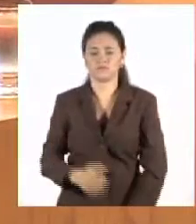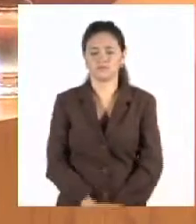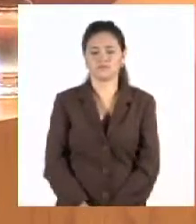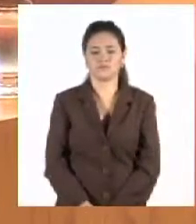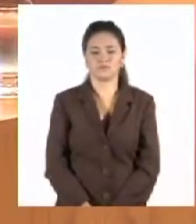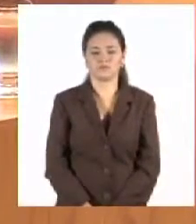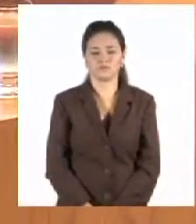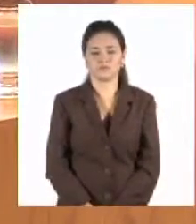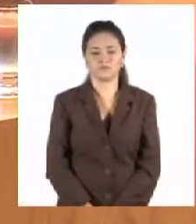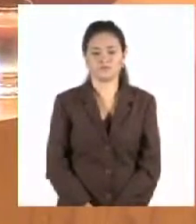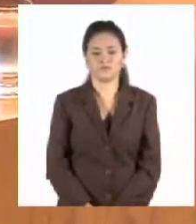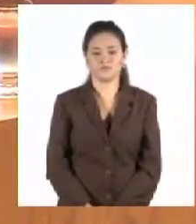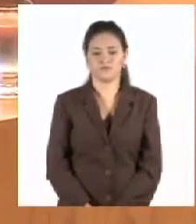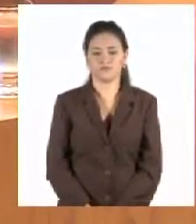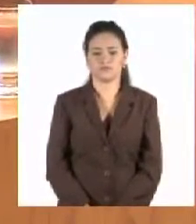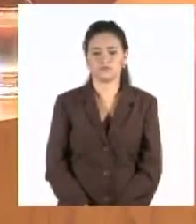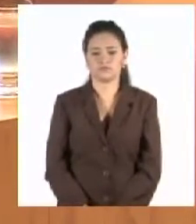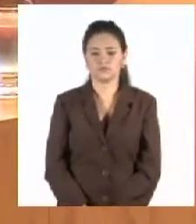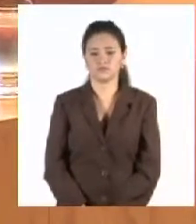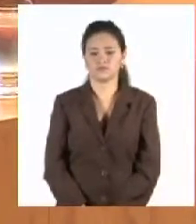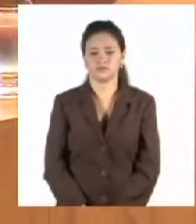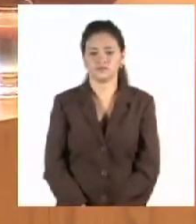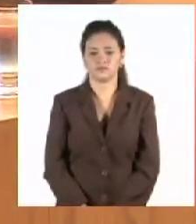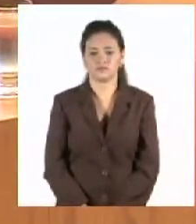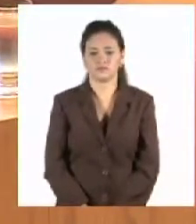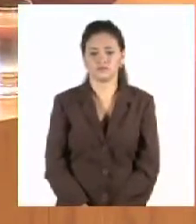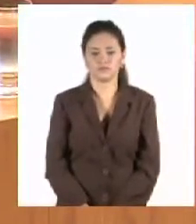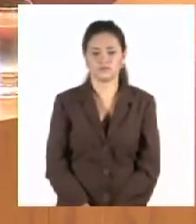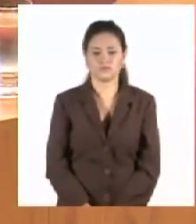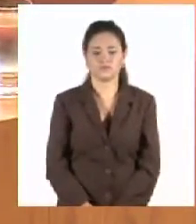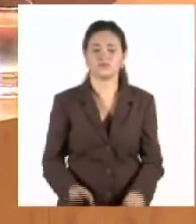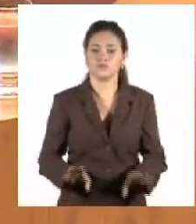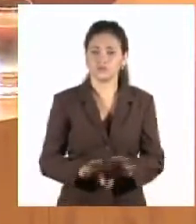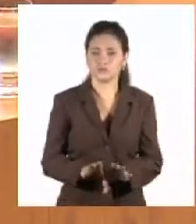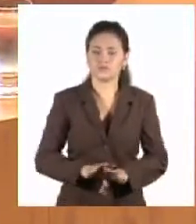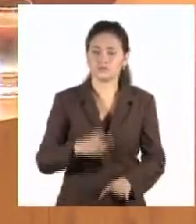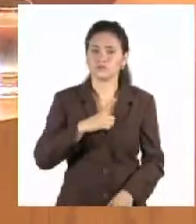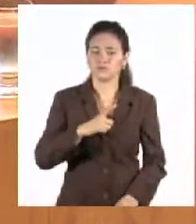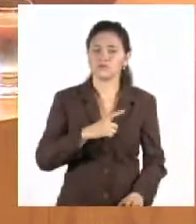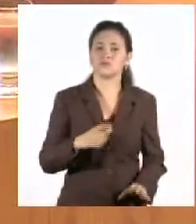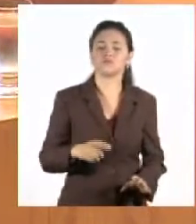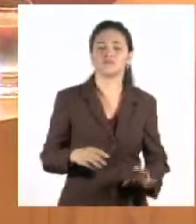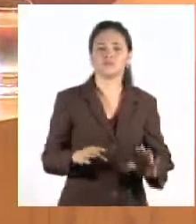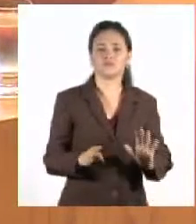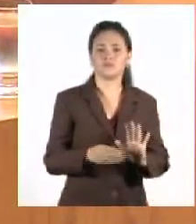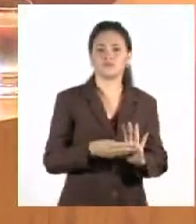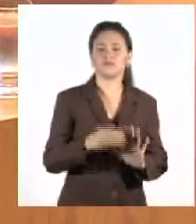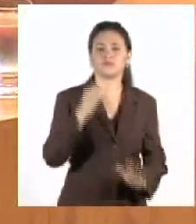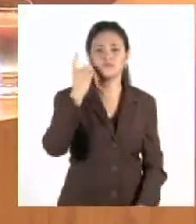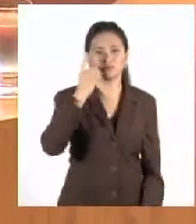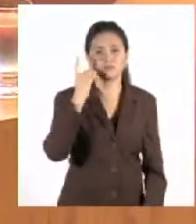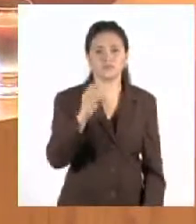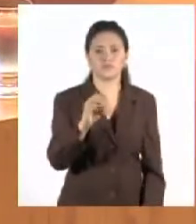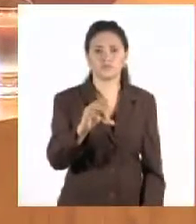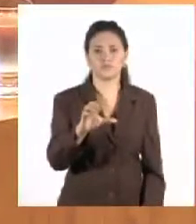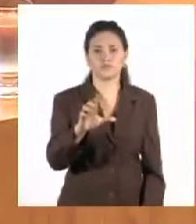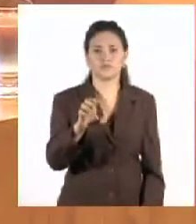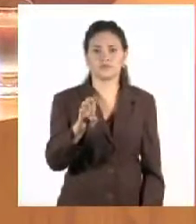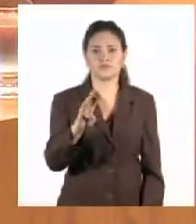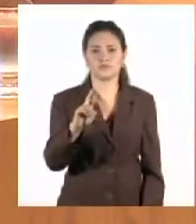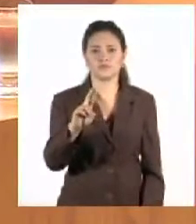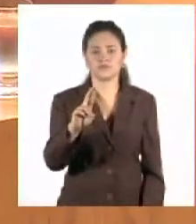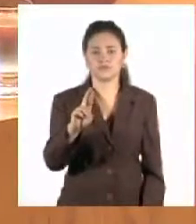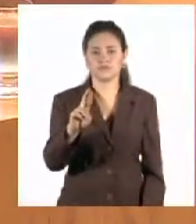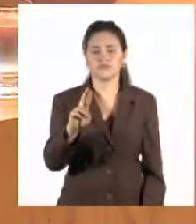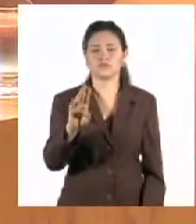até destacar, na época foi encaminhada uma emenda do deputado Kleber Verde para asfaltar as ruas do Quatrac 5, e foi